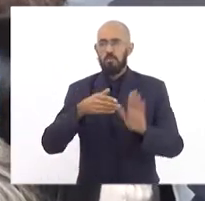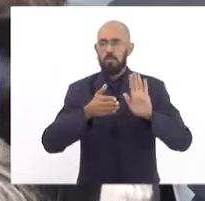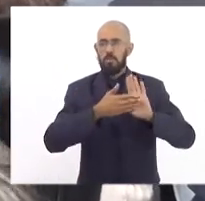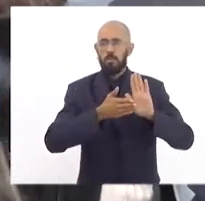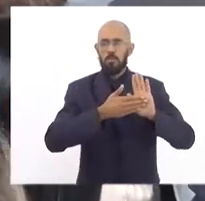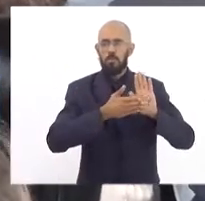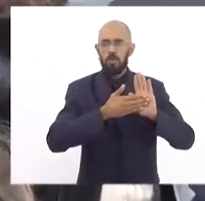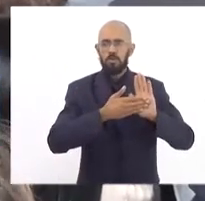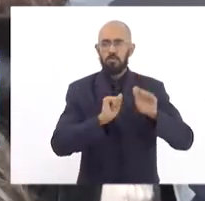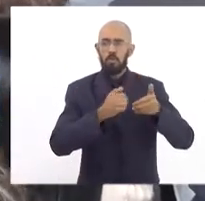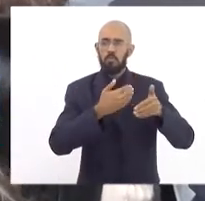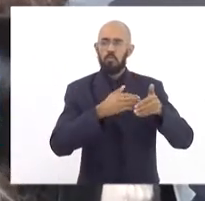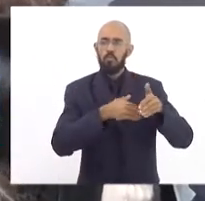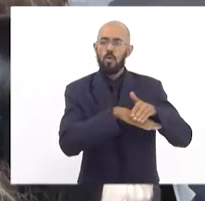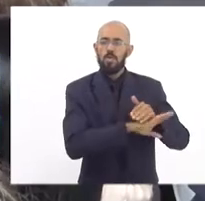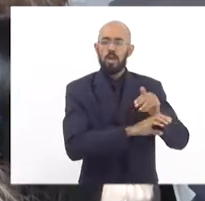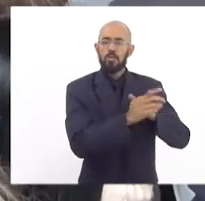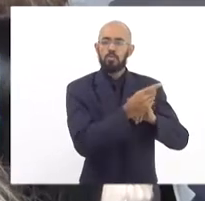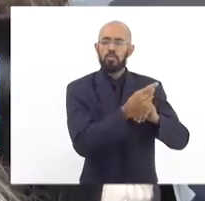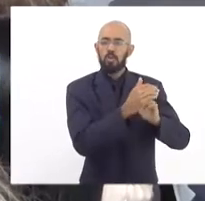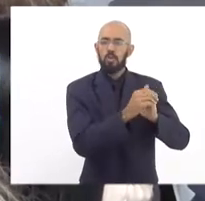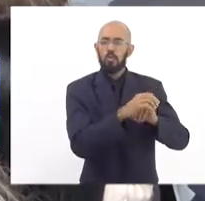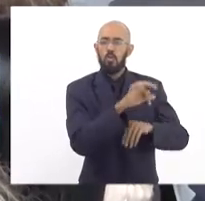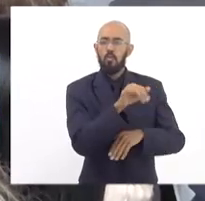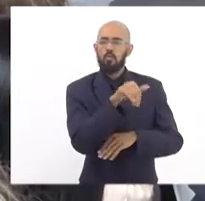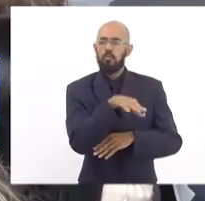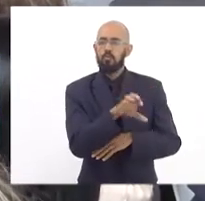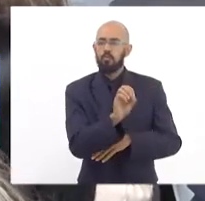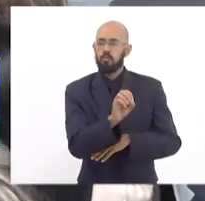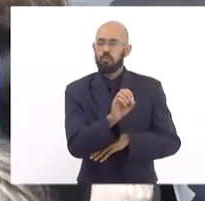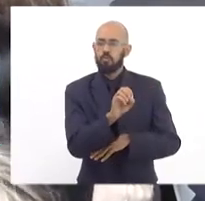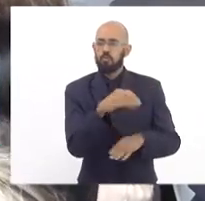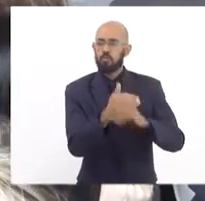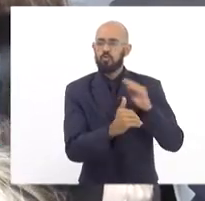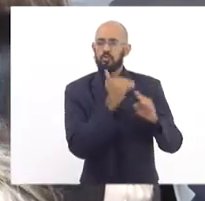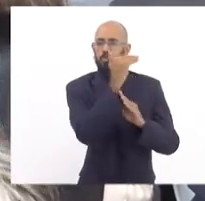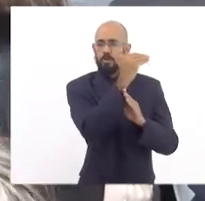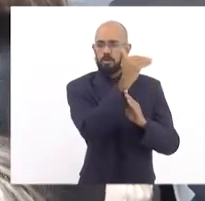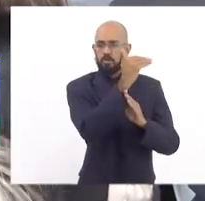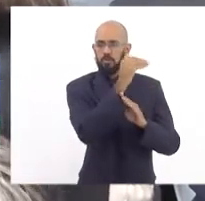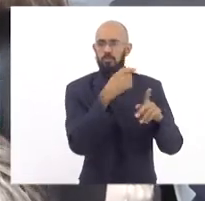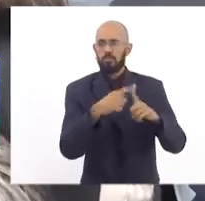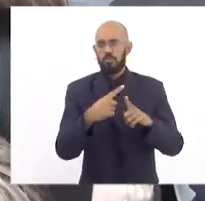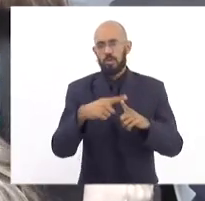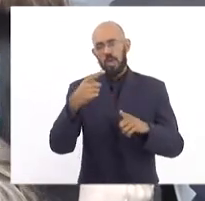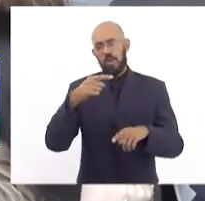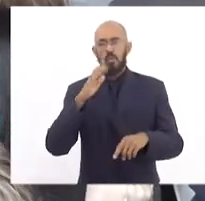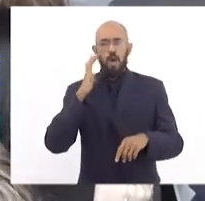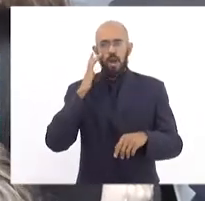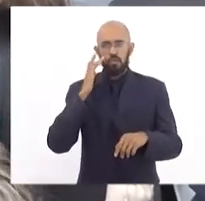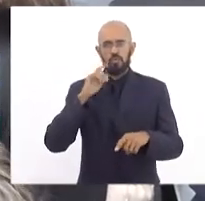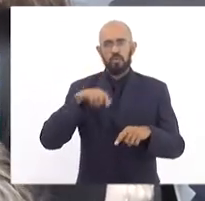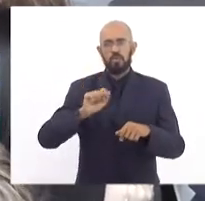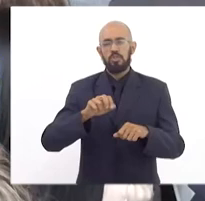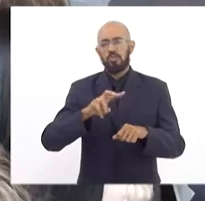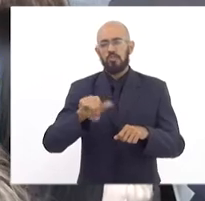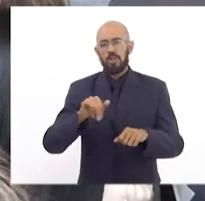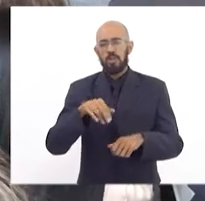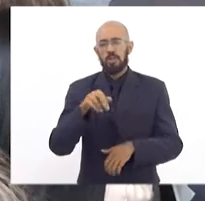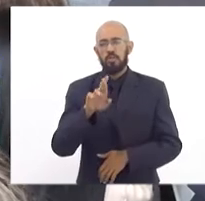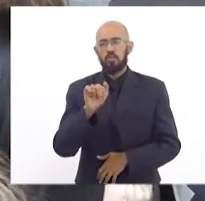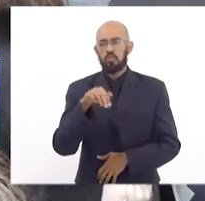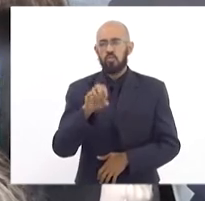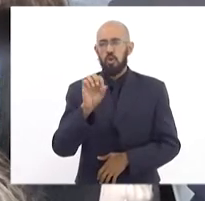que eu acredito que nos próximos 4, 5 anos o Estado vai ser superavitário na questão dos royalties de participação especial.